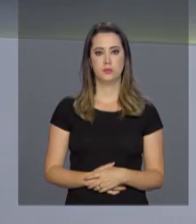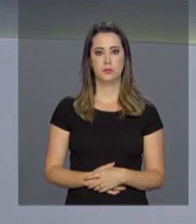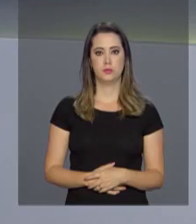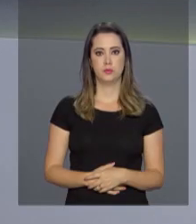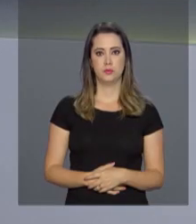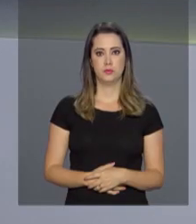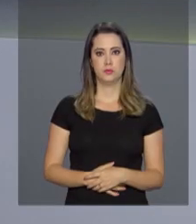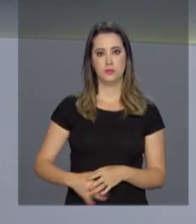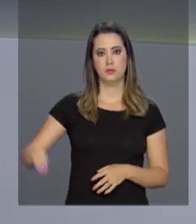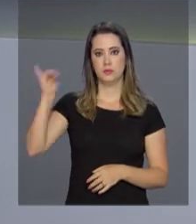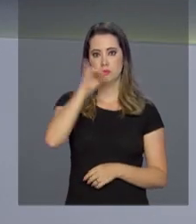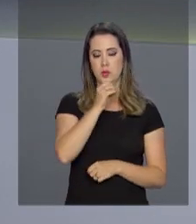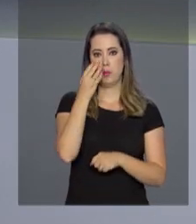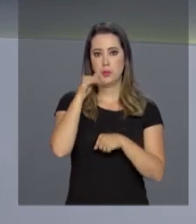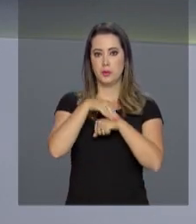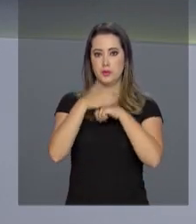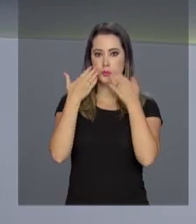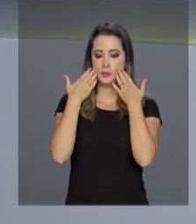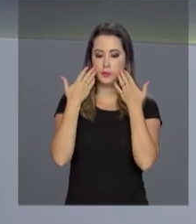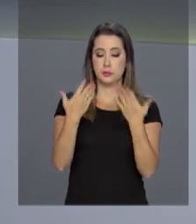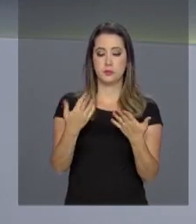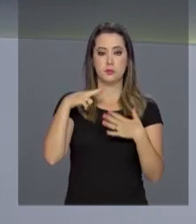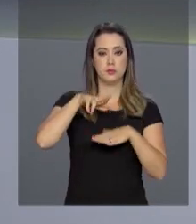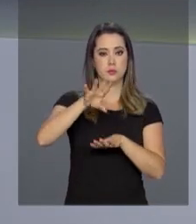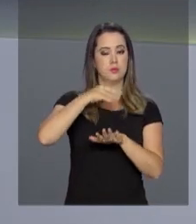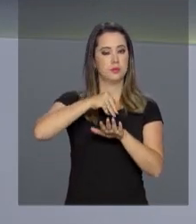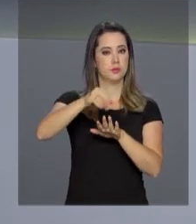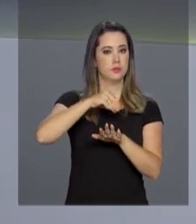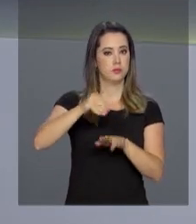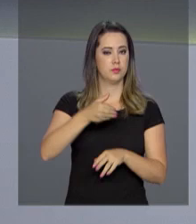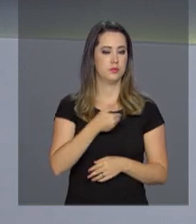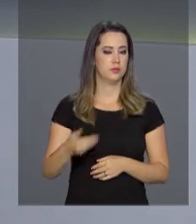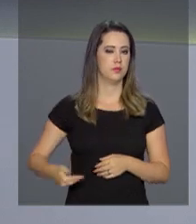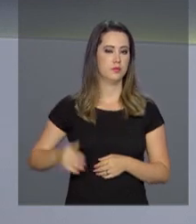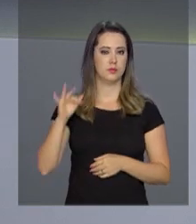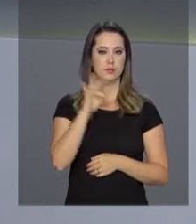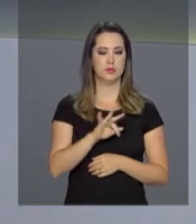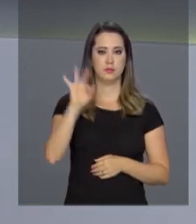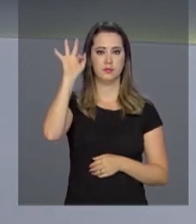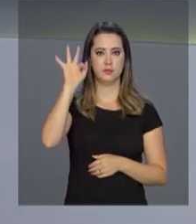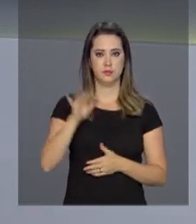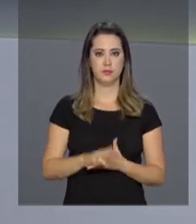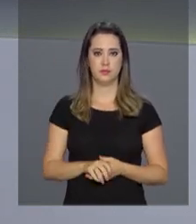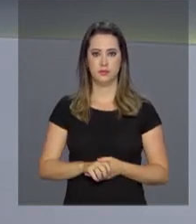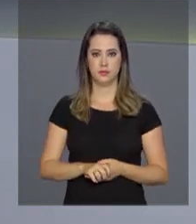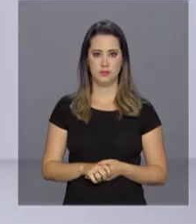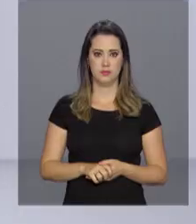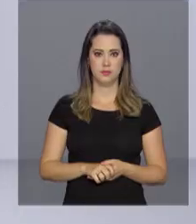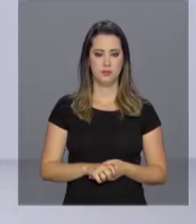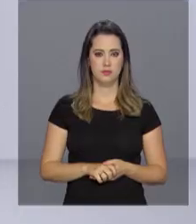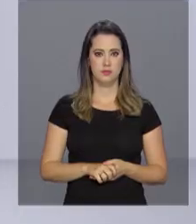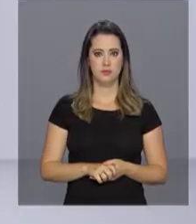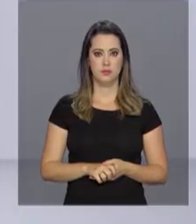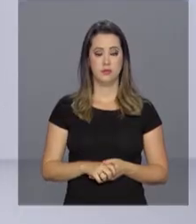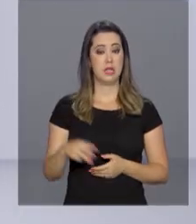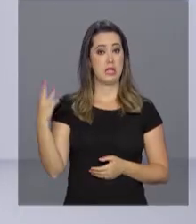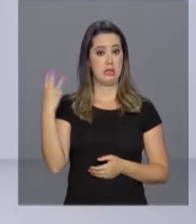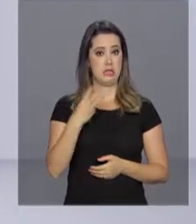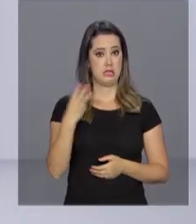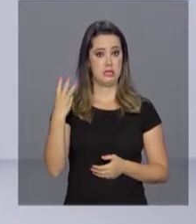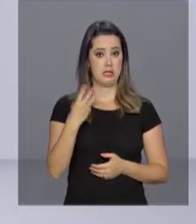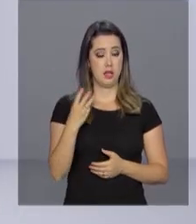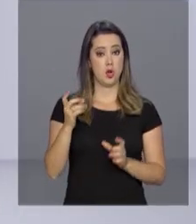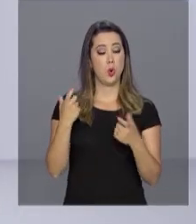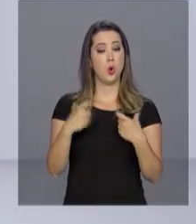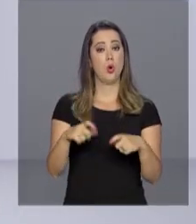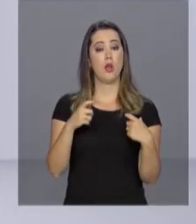olá boa noite no ar o repórter nbr com as notícias do governo federal a terceira e